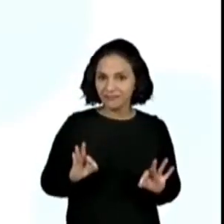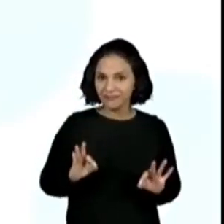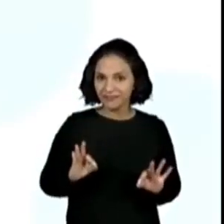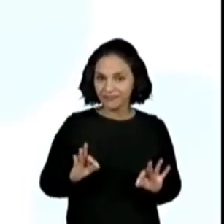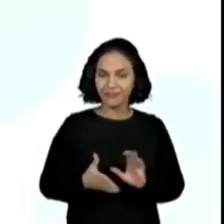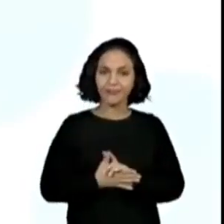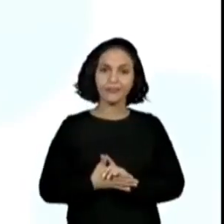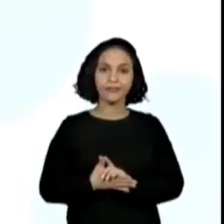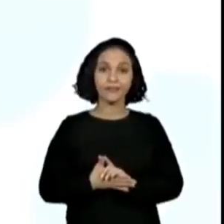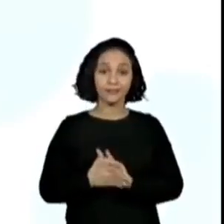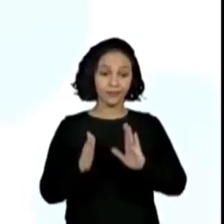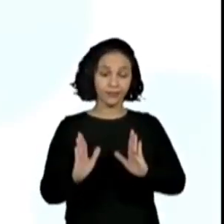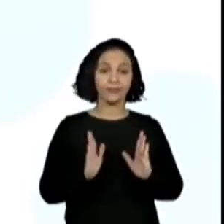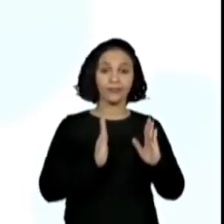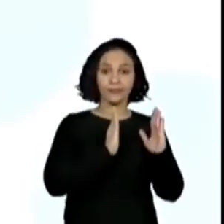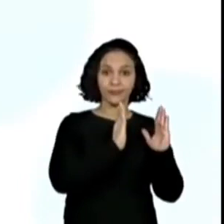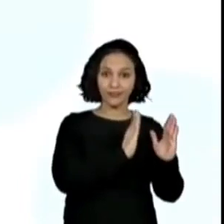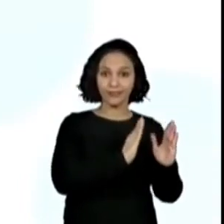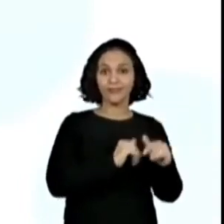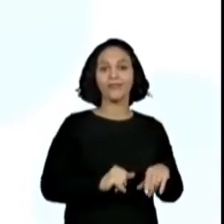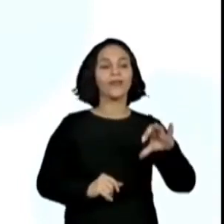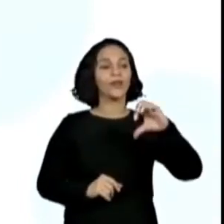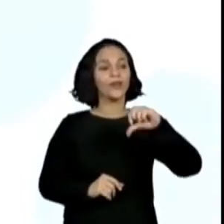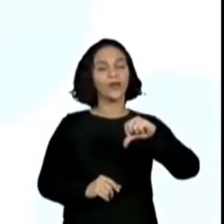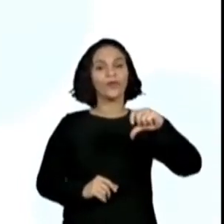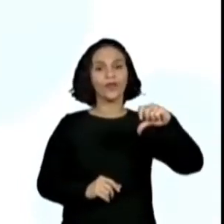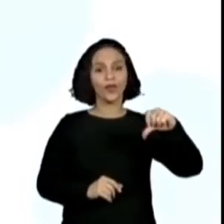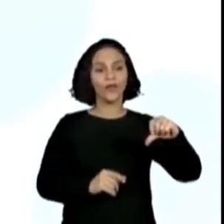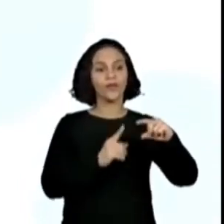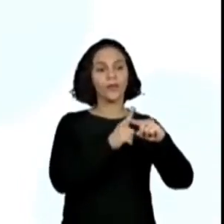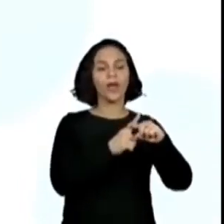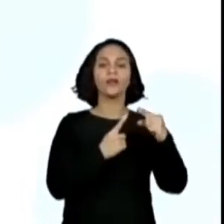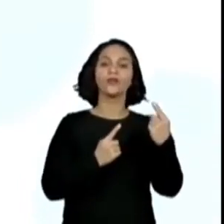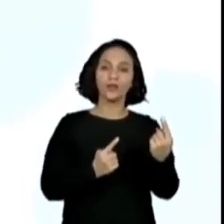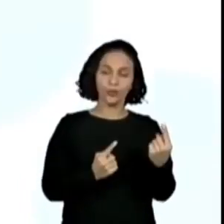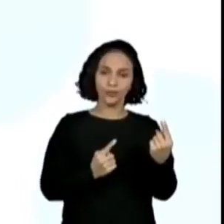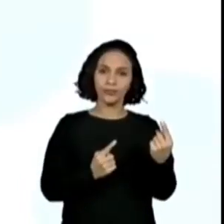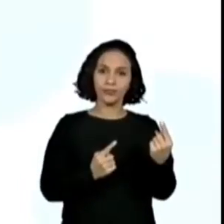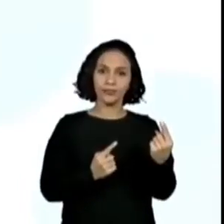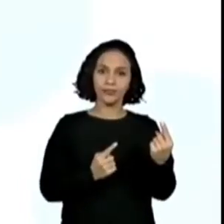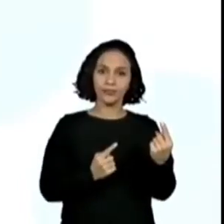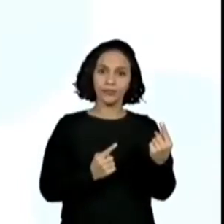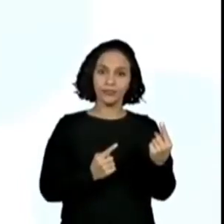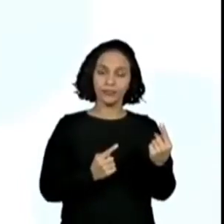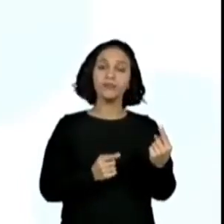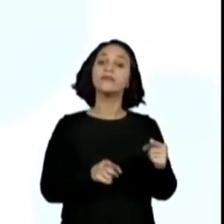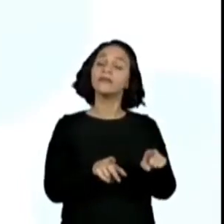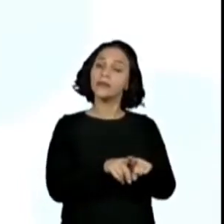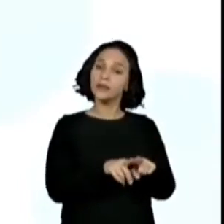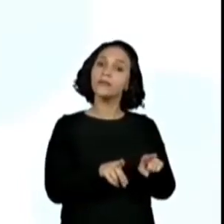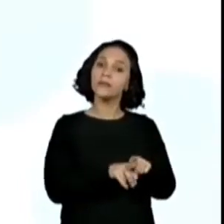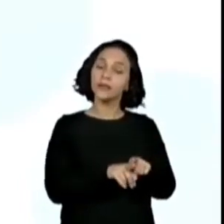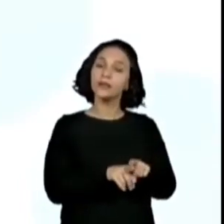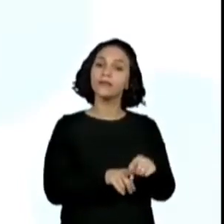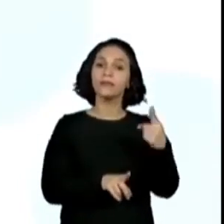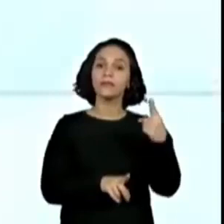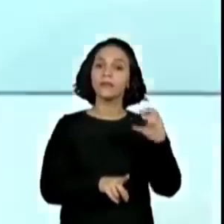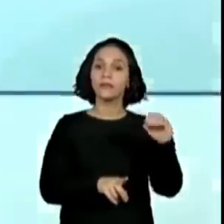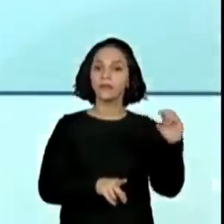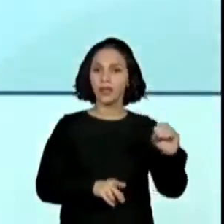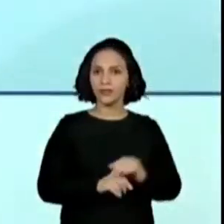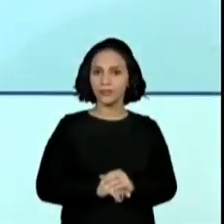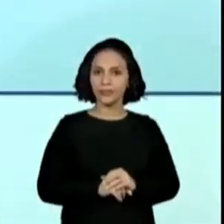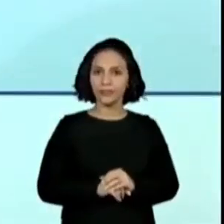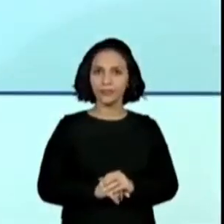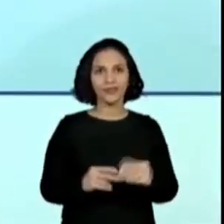e que 99 + 1 também é igual a 100